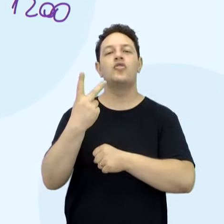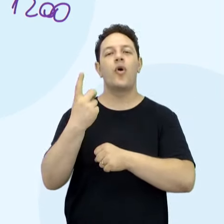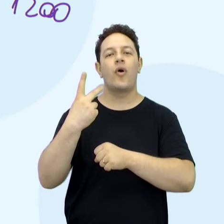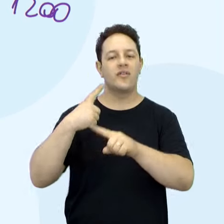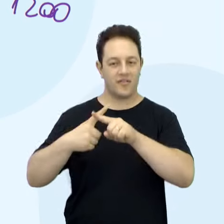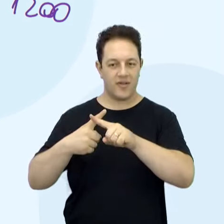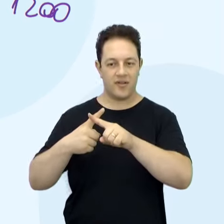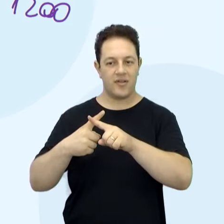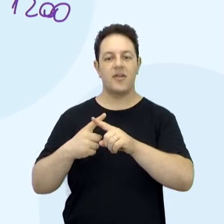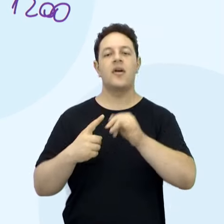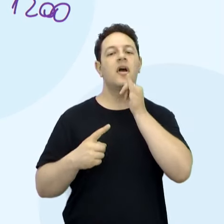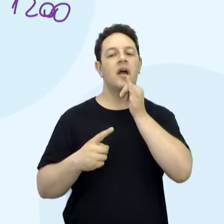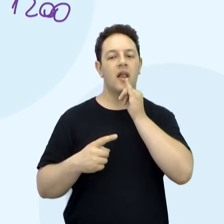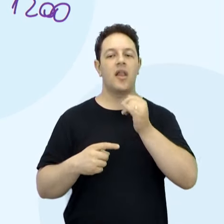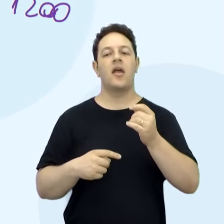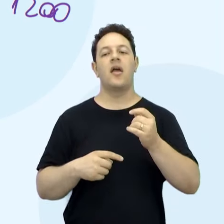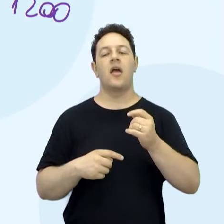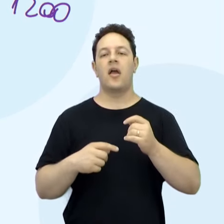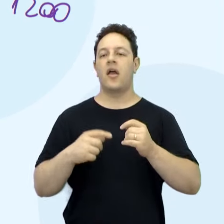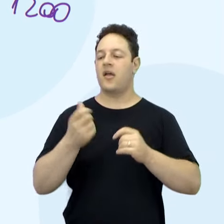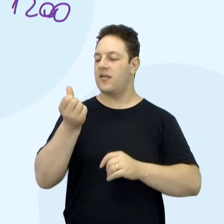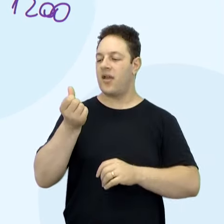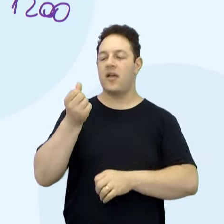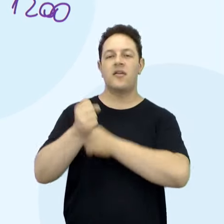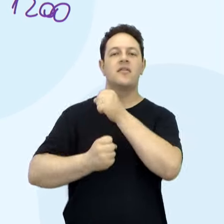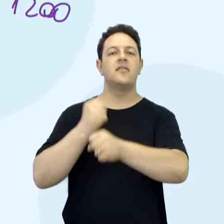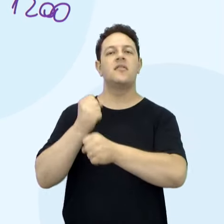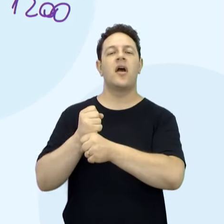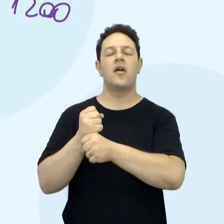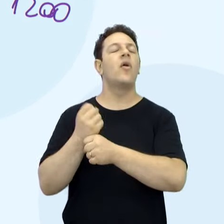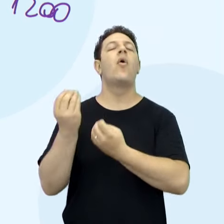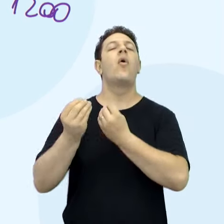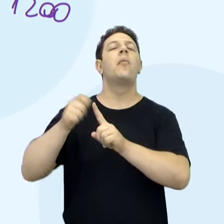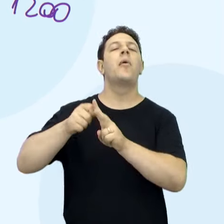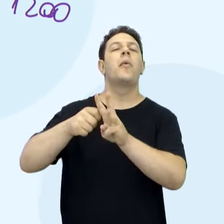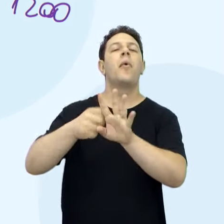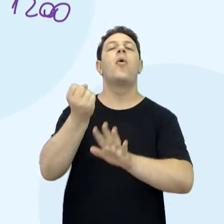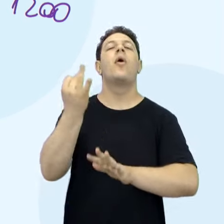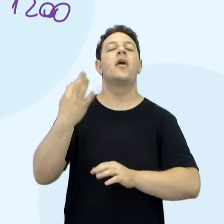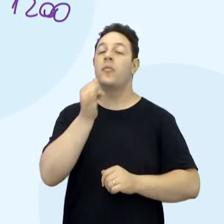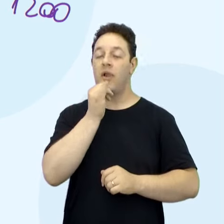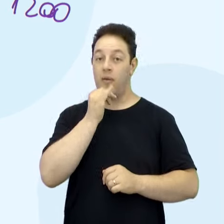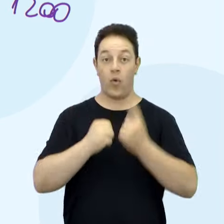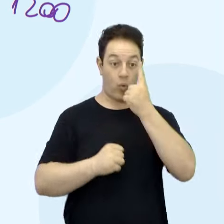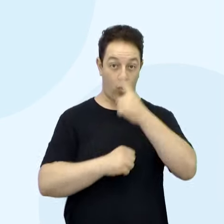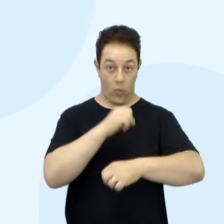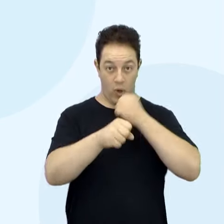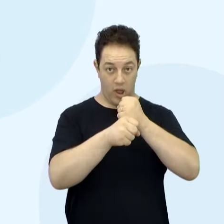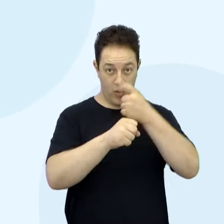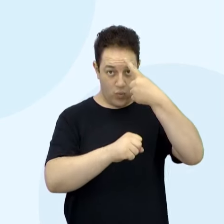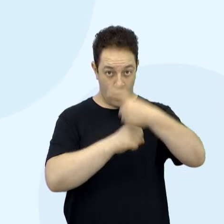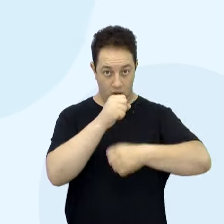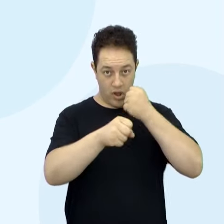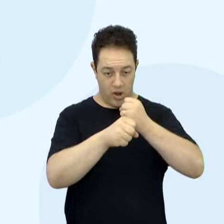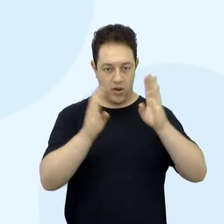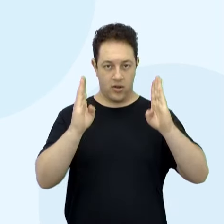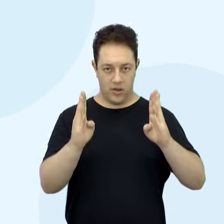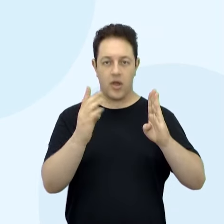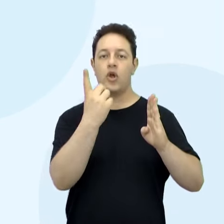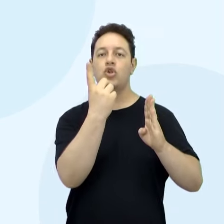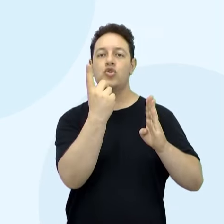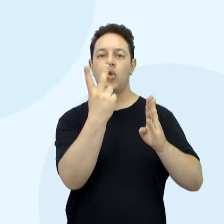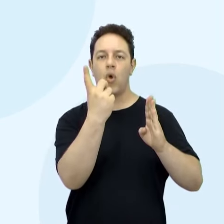em 6 anos, quantos meses tem, né? Aí tem que fazer a conta. Vou pagar aqui para a gente fazer a